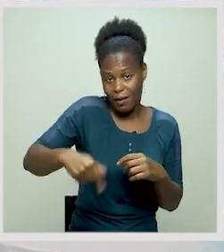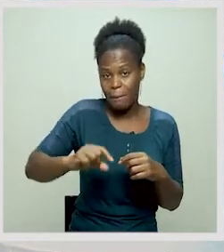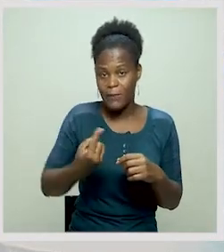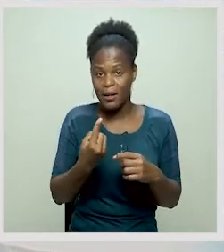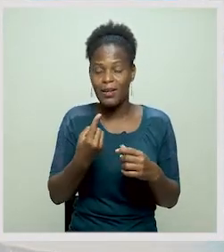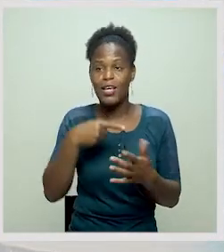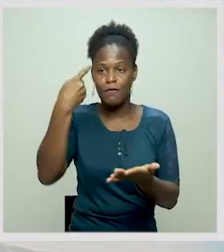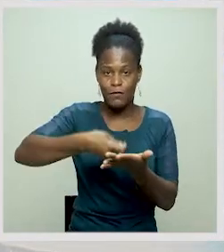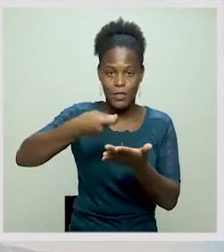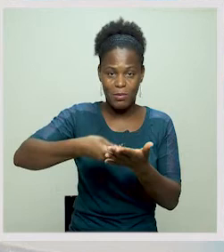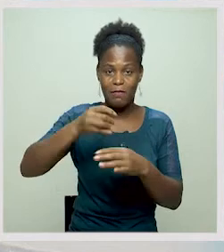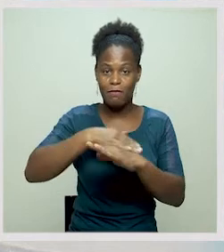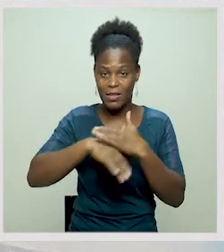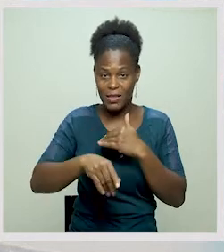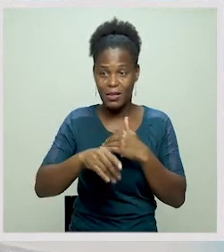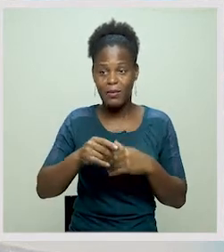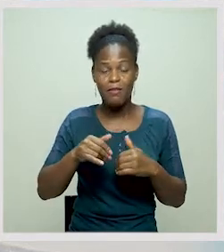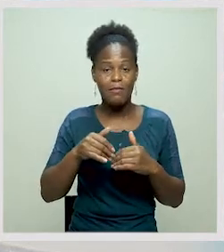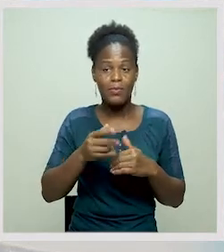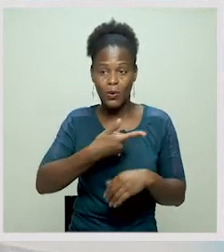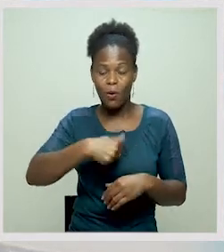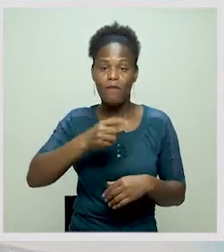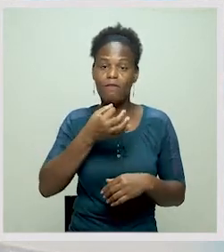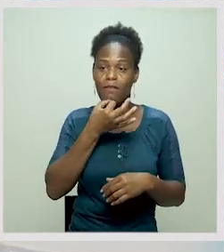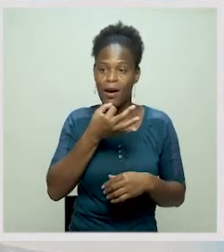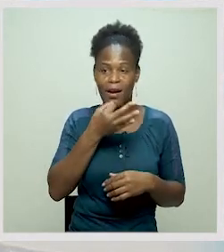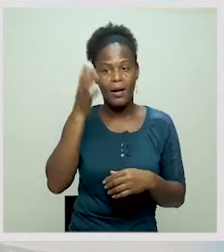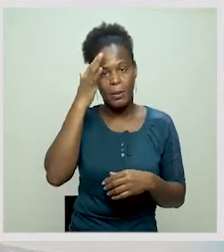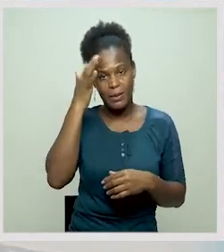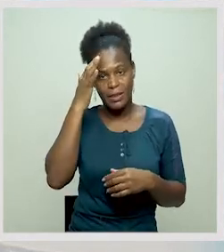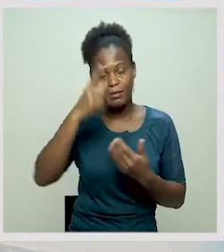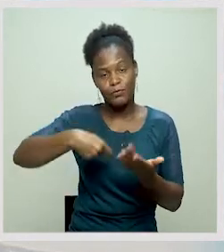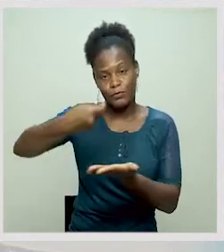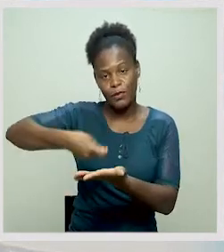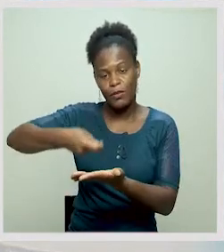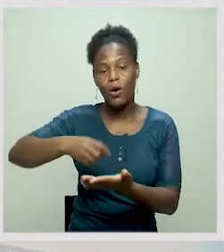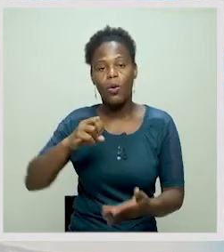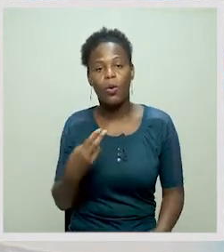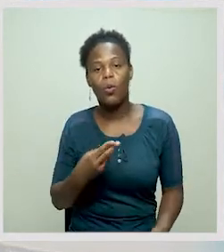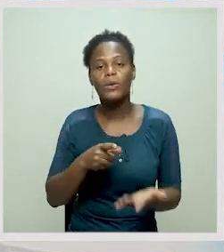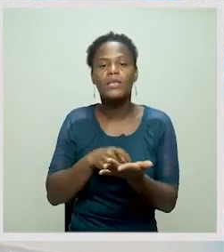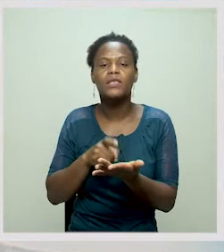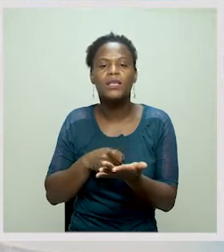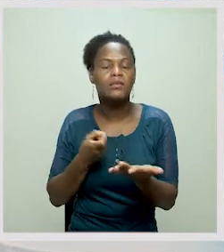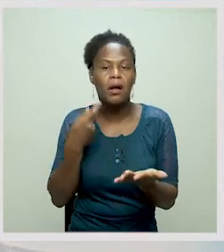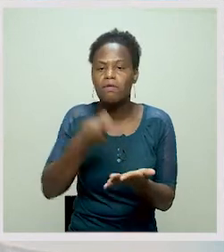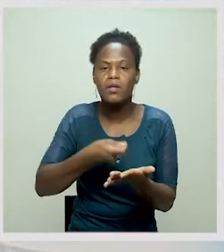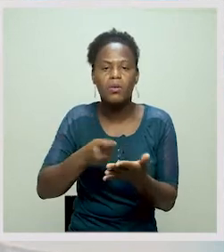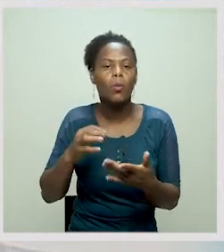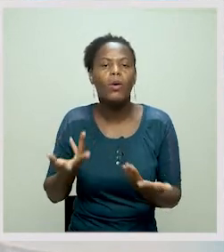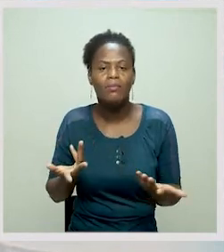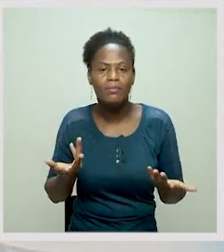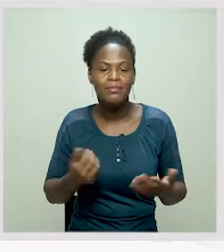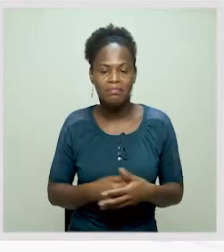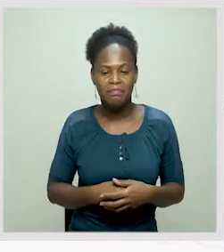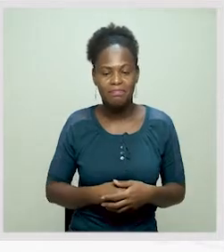para realizar o investimento, nós falamos em capacidade de financiamento ou da necessidade de